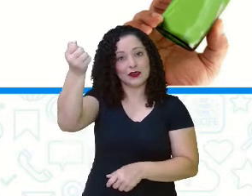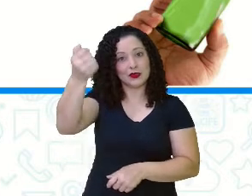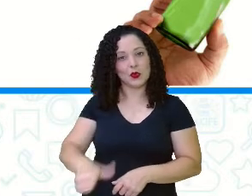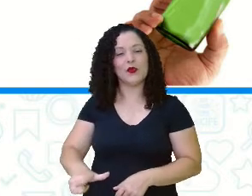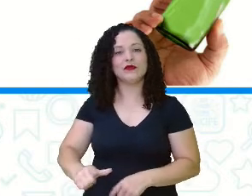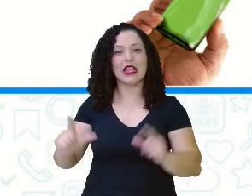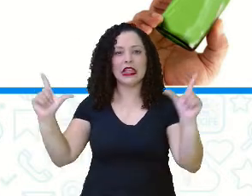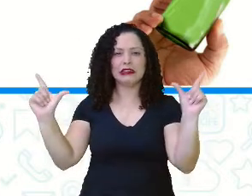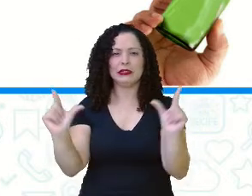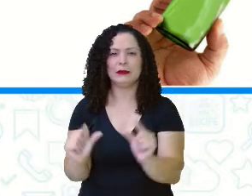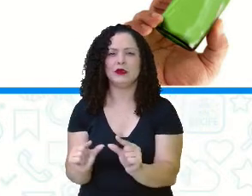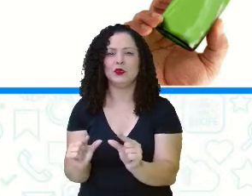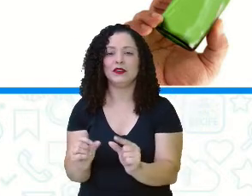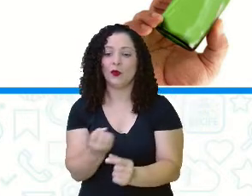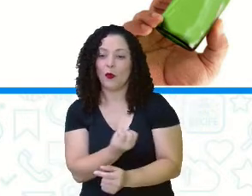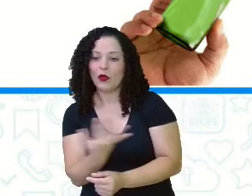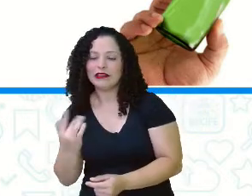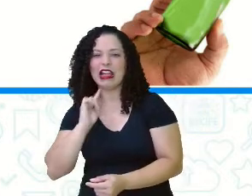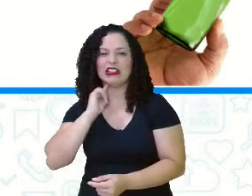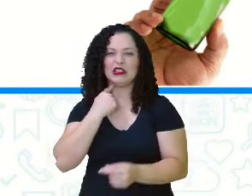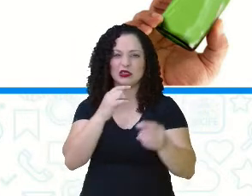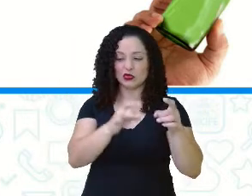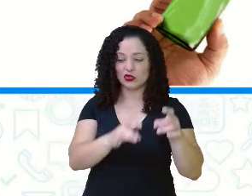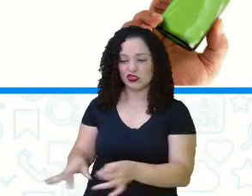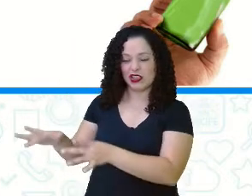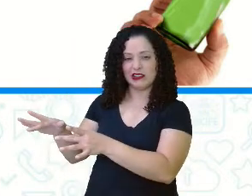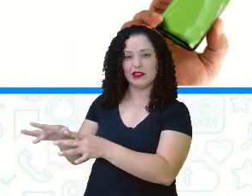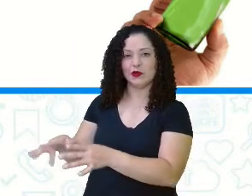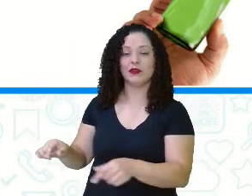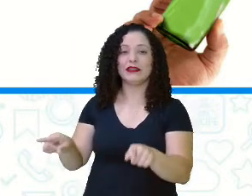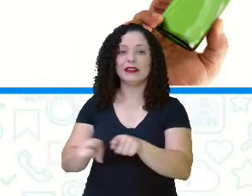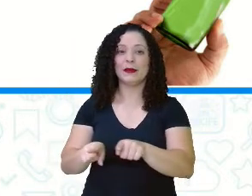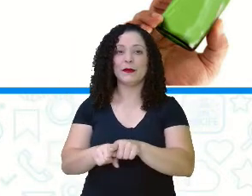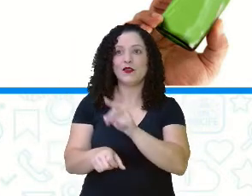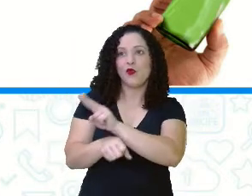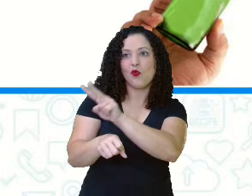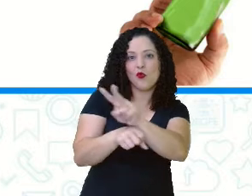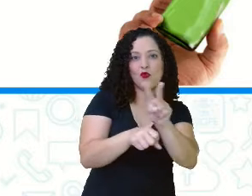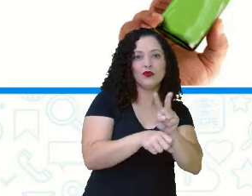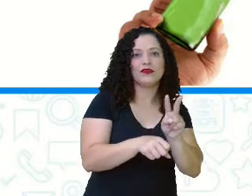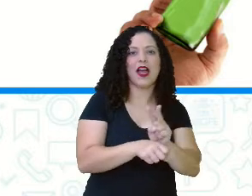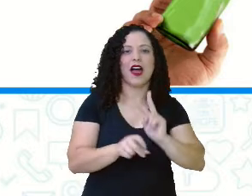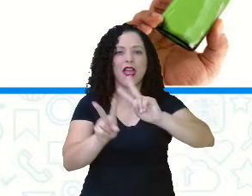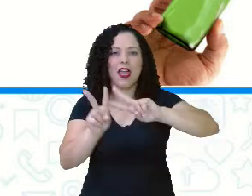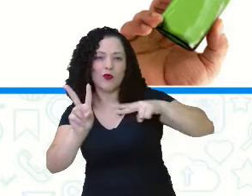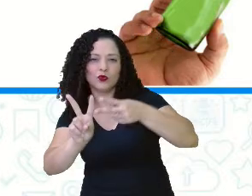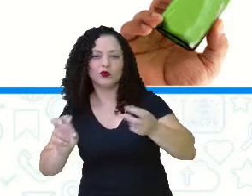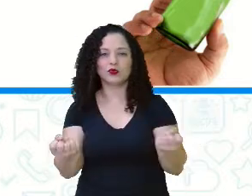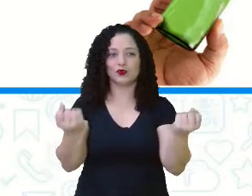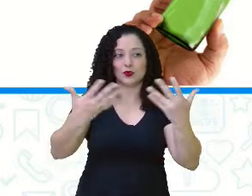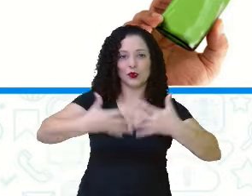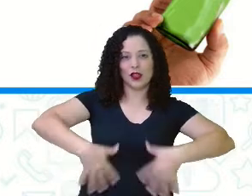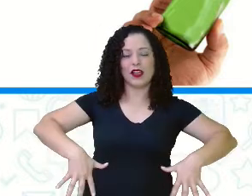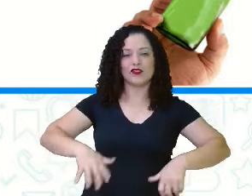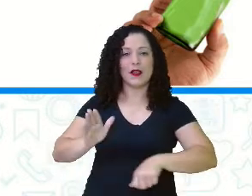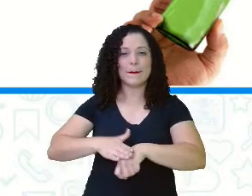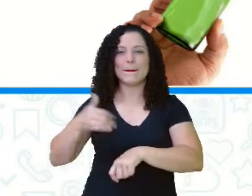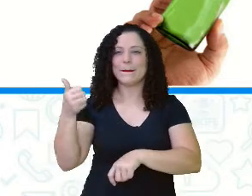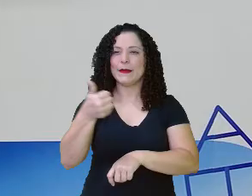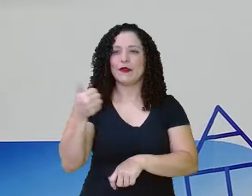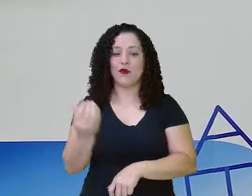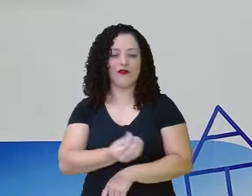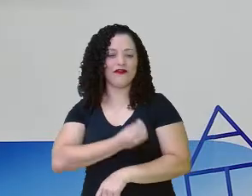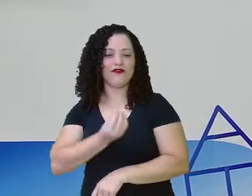reduzindo-se a produção de lixo, aumentando a preservação dos recursos naturais, melhorando a qualidade de vida